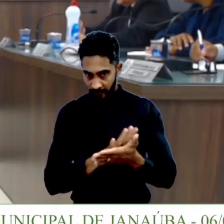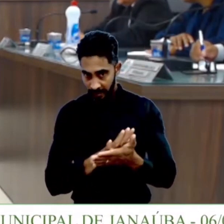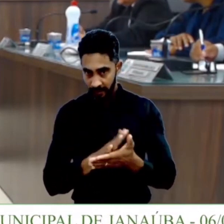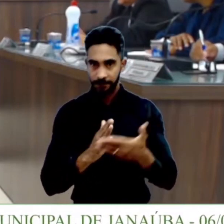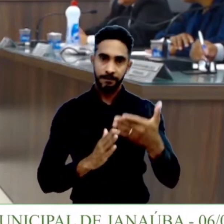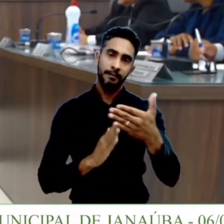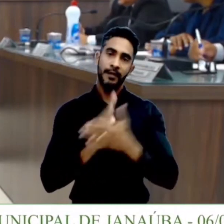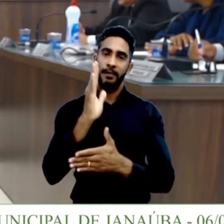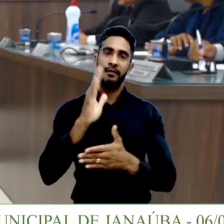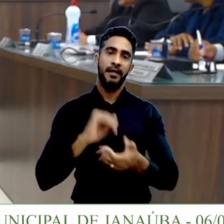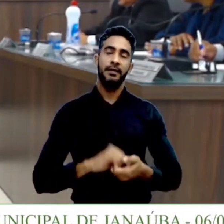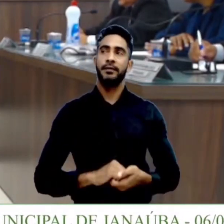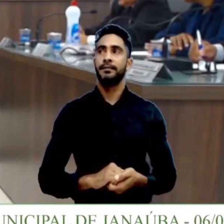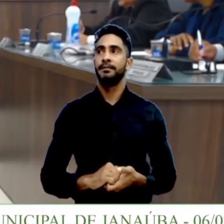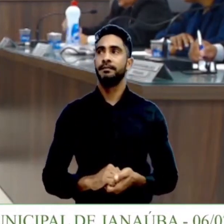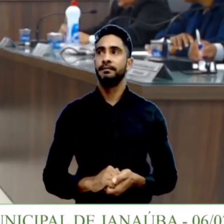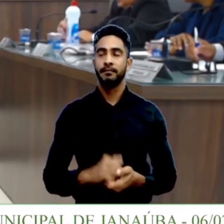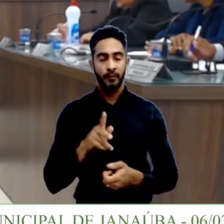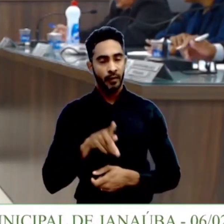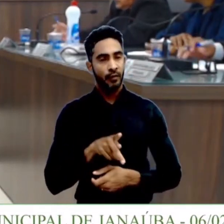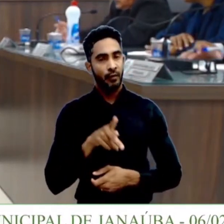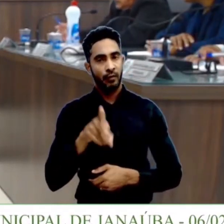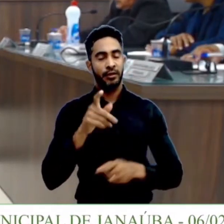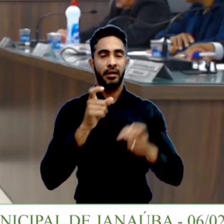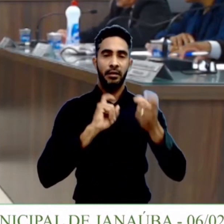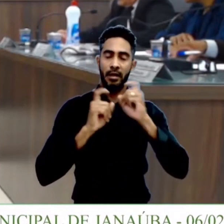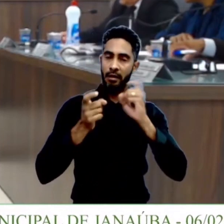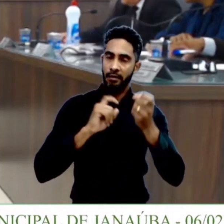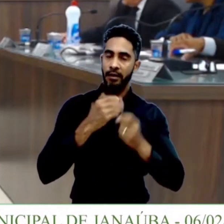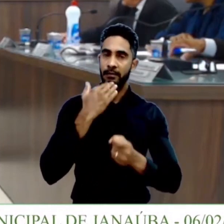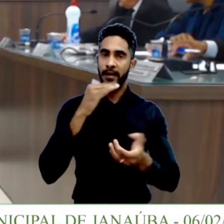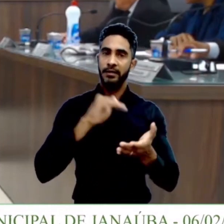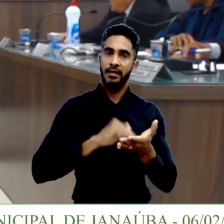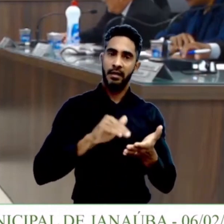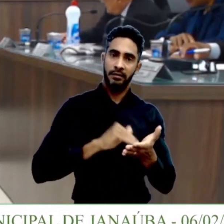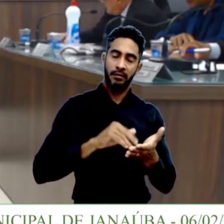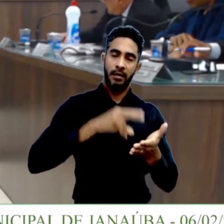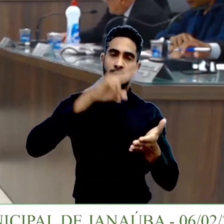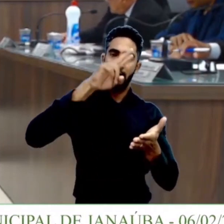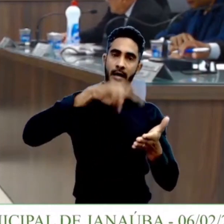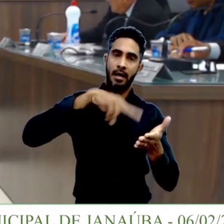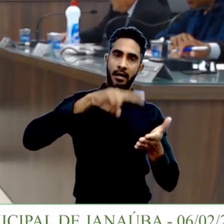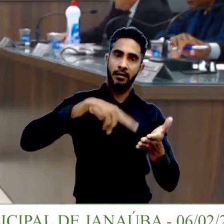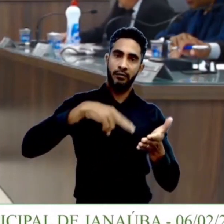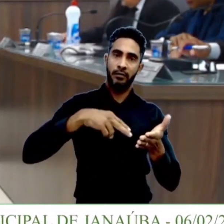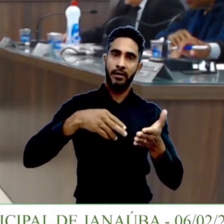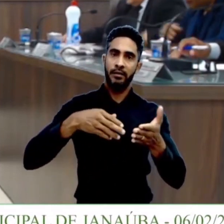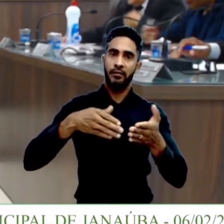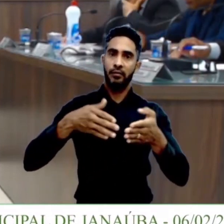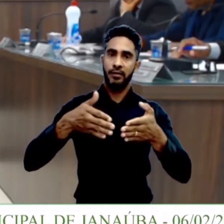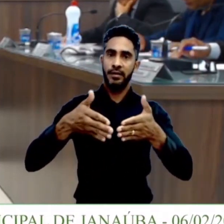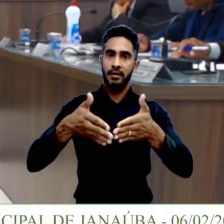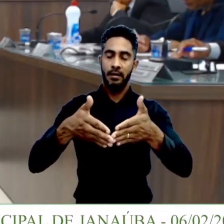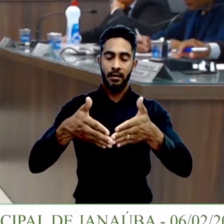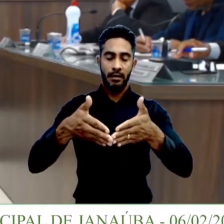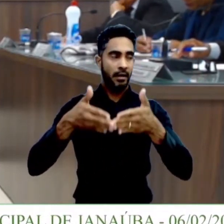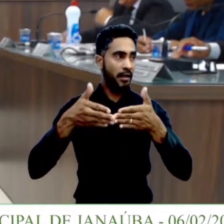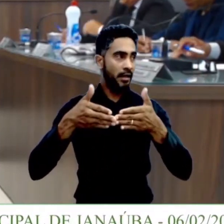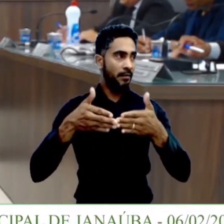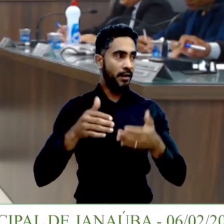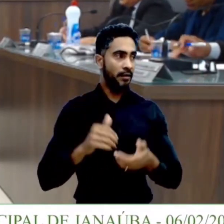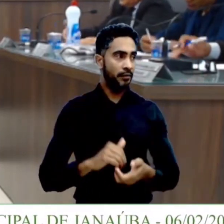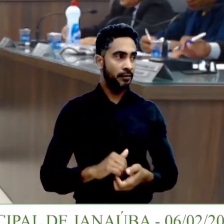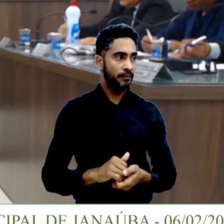Aprovado. Dando continuidade, solicito ao senhor secretário que faça a leitura dos requerimentos. Ô, presidente,